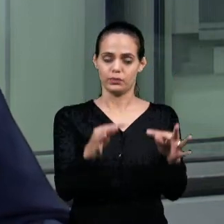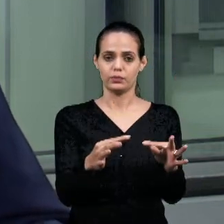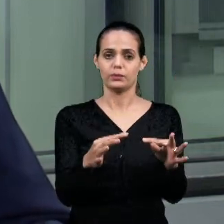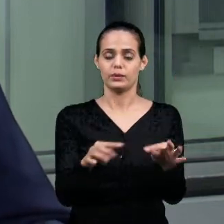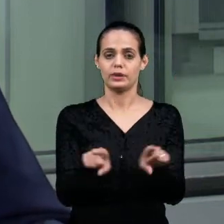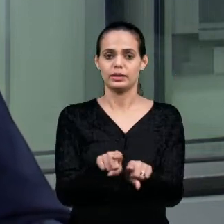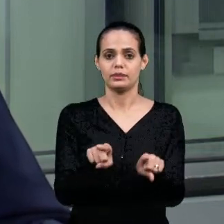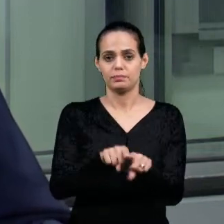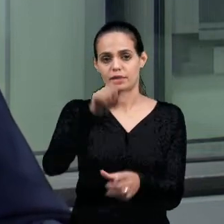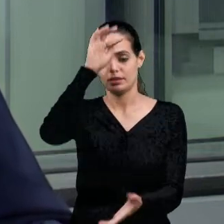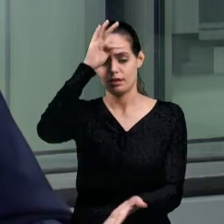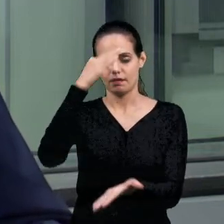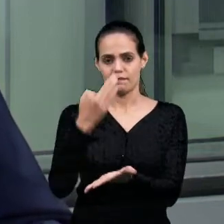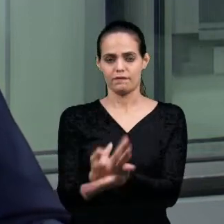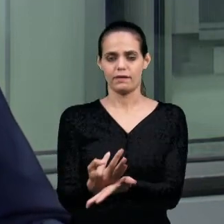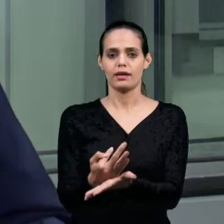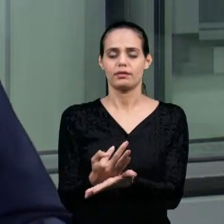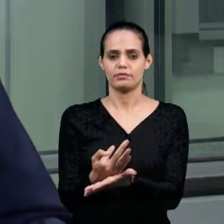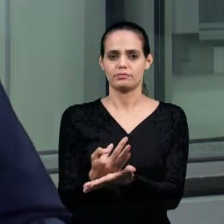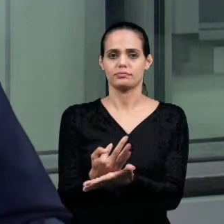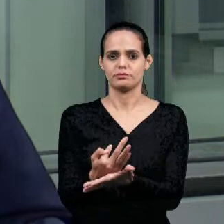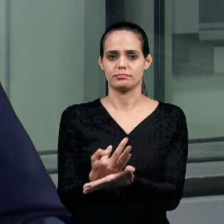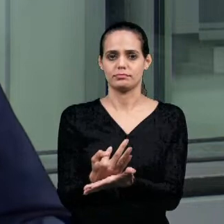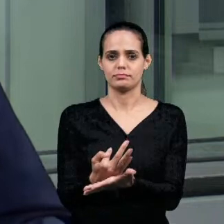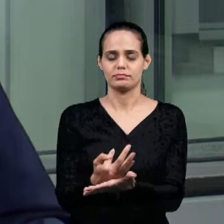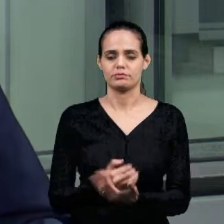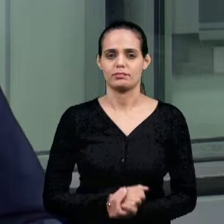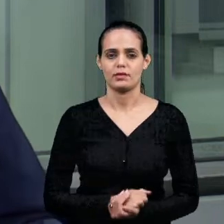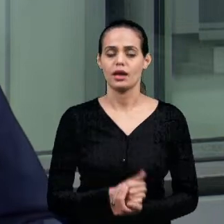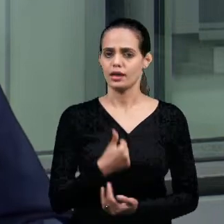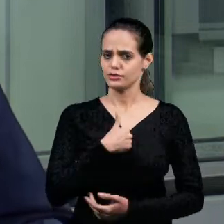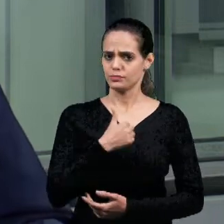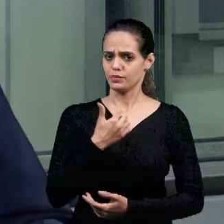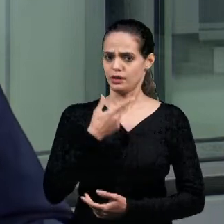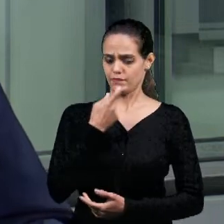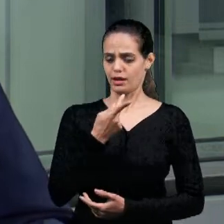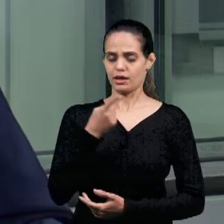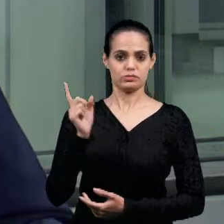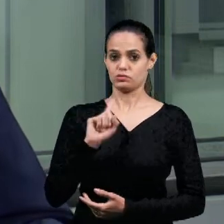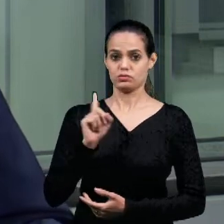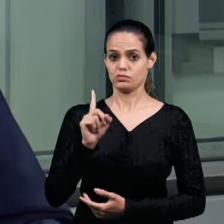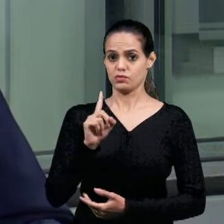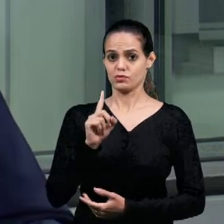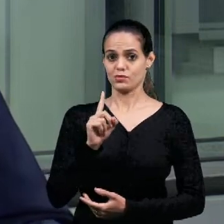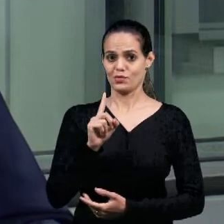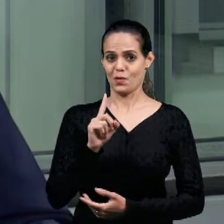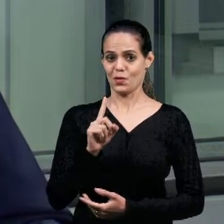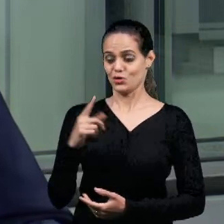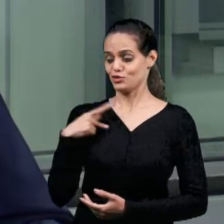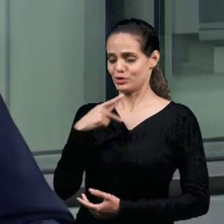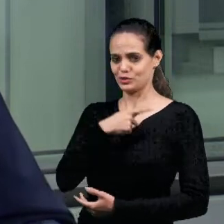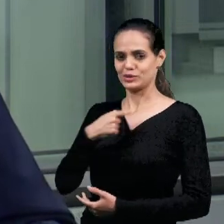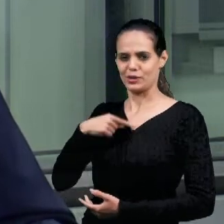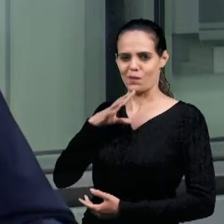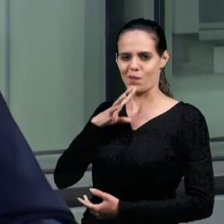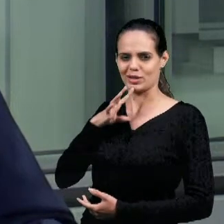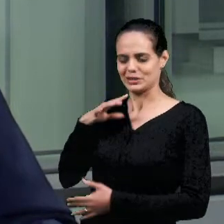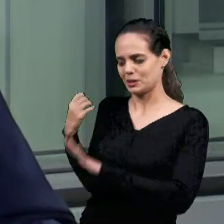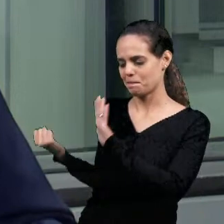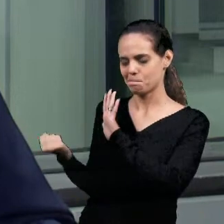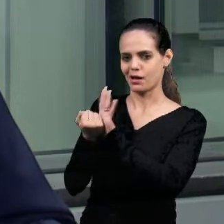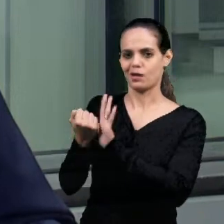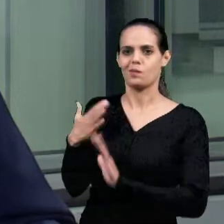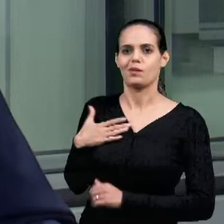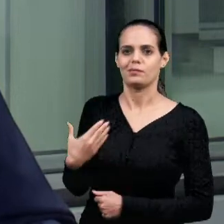de mim, não, mas eu vou falar de pastores que marcaram a minha vida. Eu tive